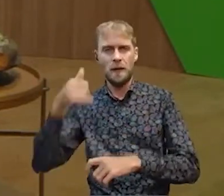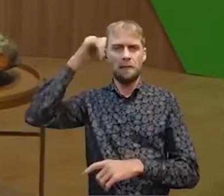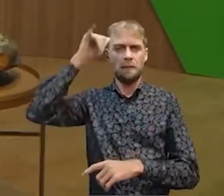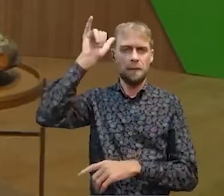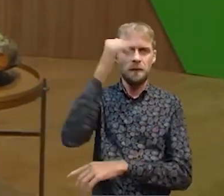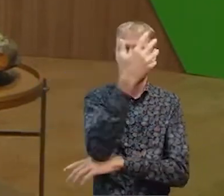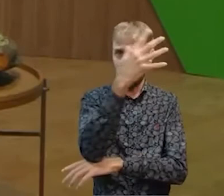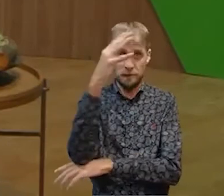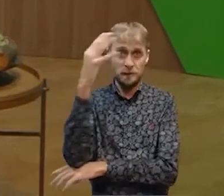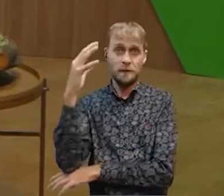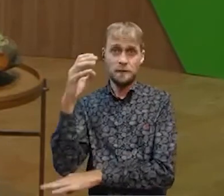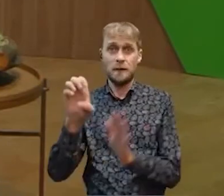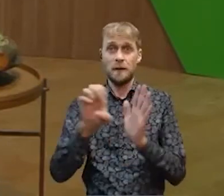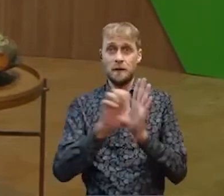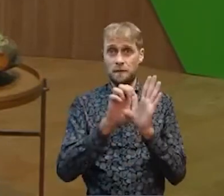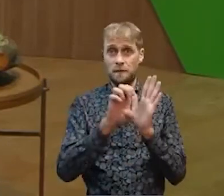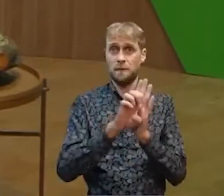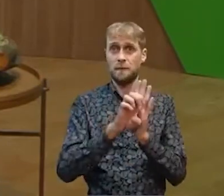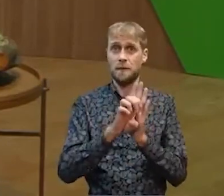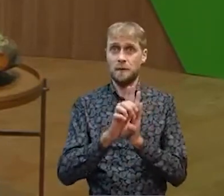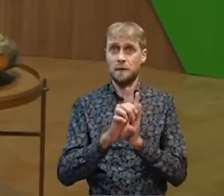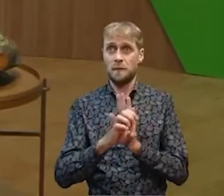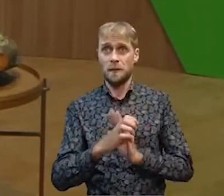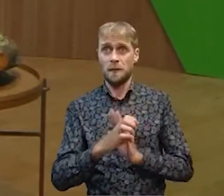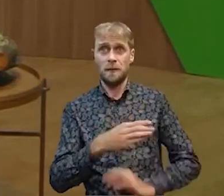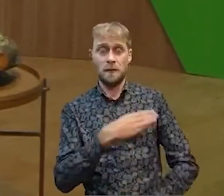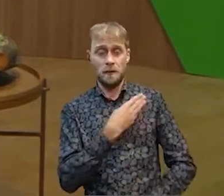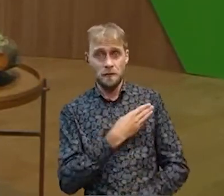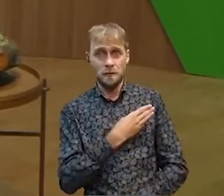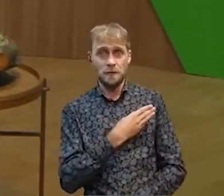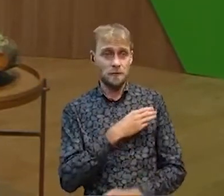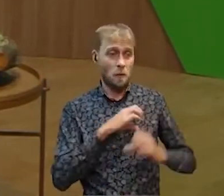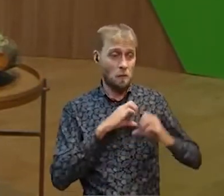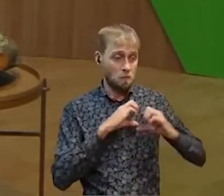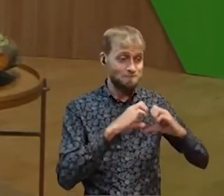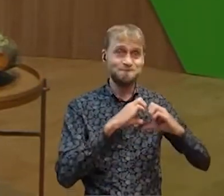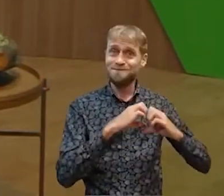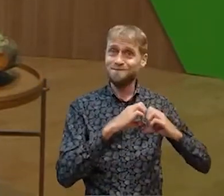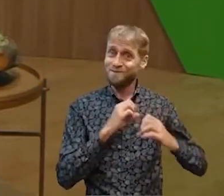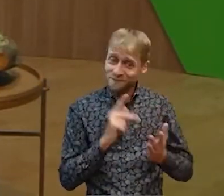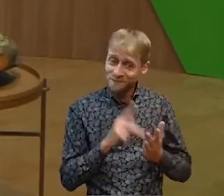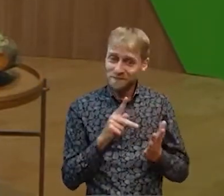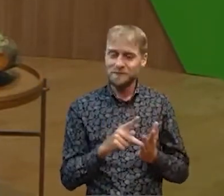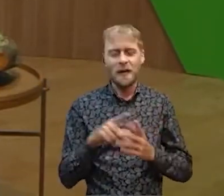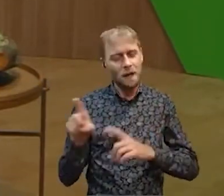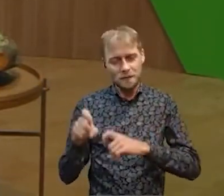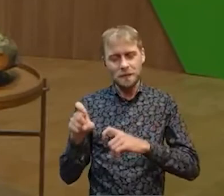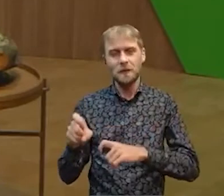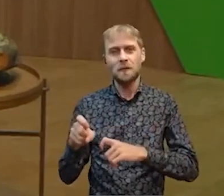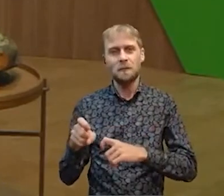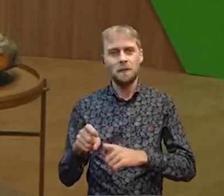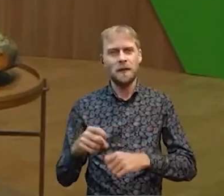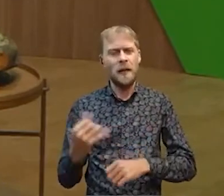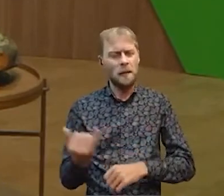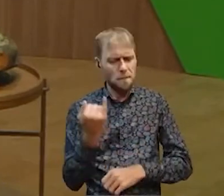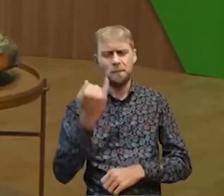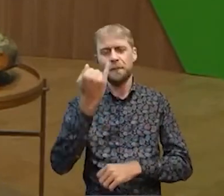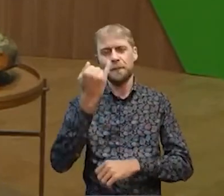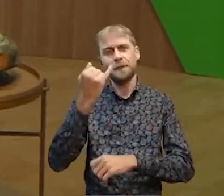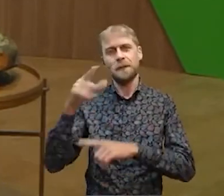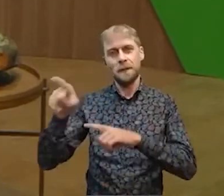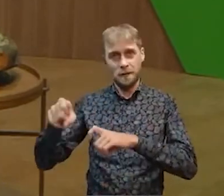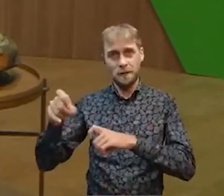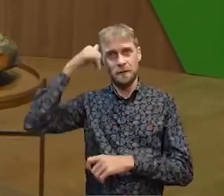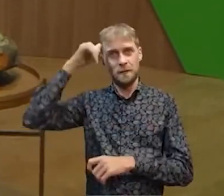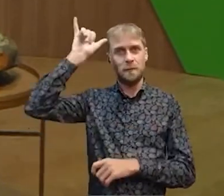é um coração realmente pulsante da nossa agropecuária, e está aí ajudando os estados a desenvolver